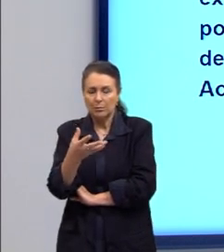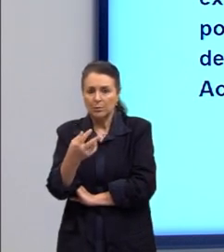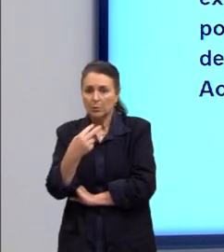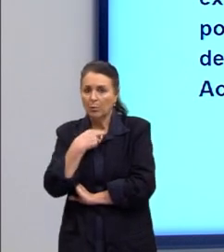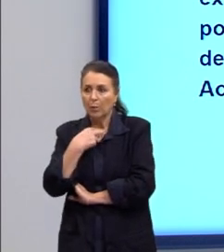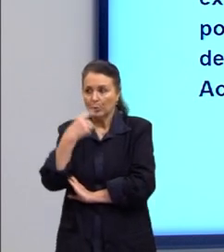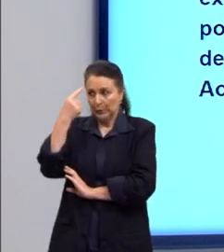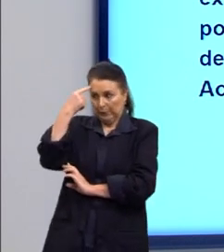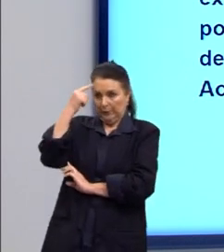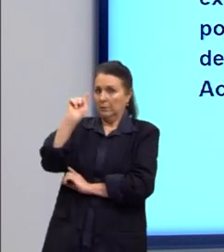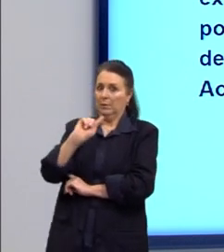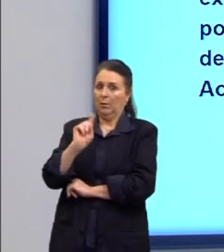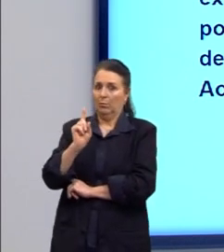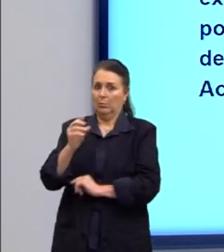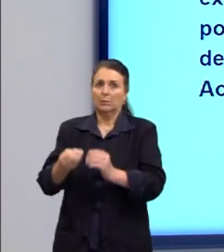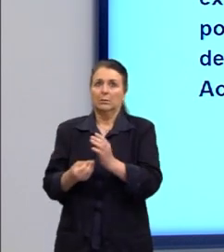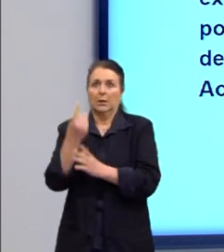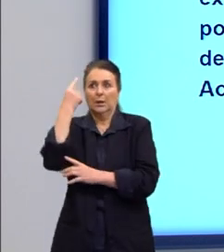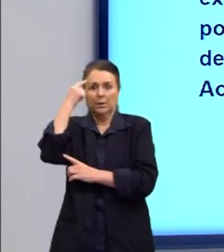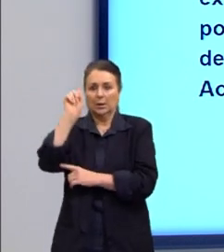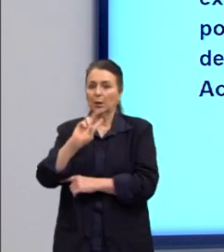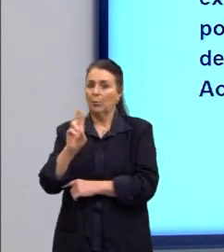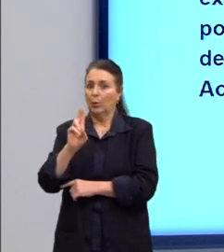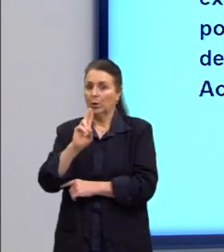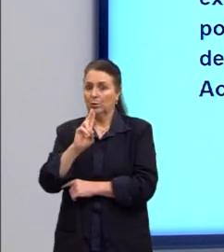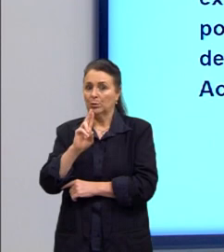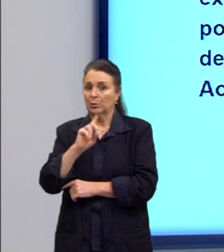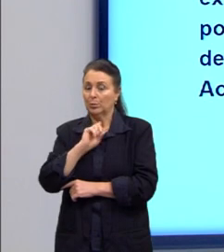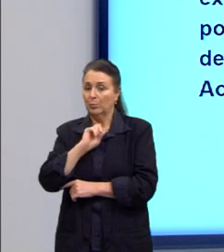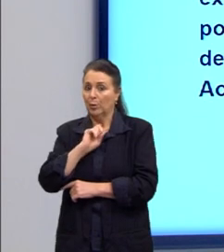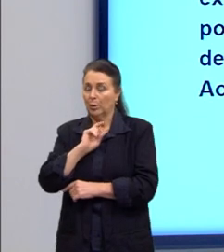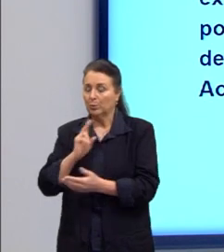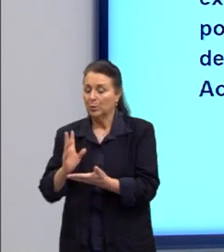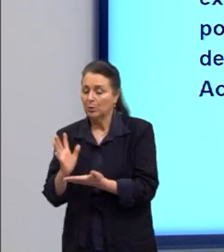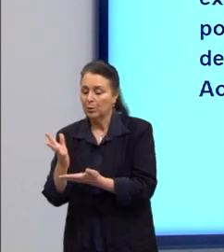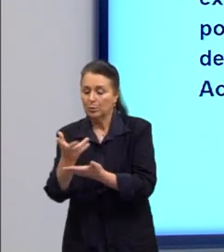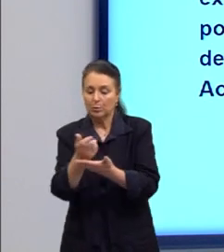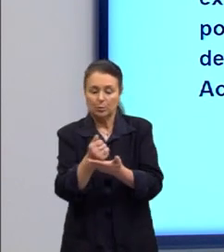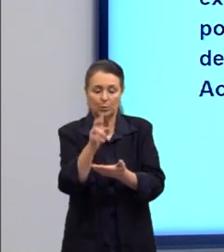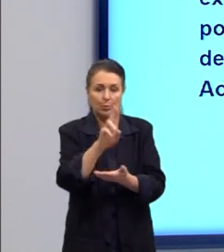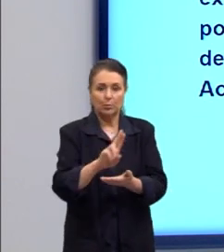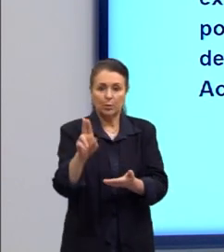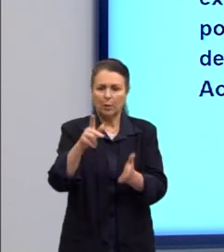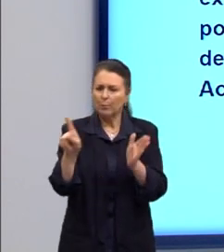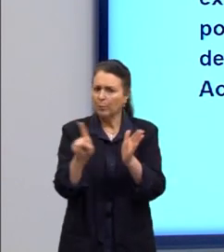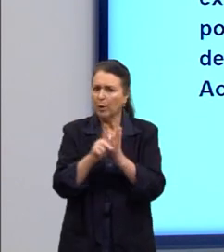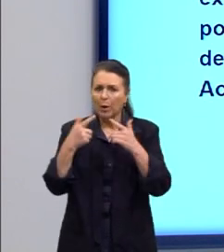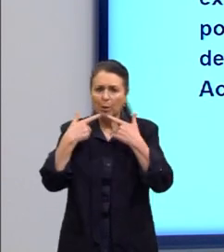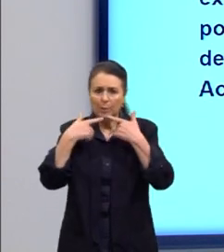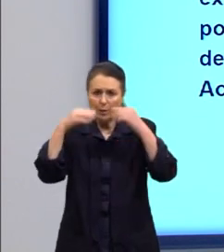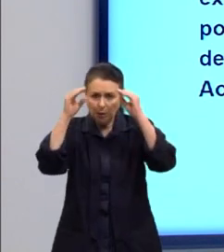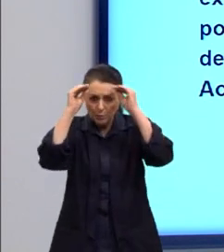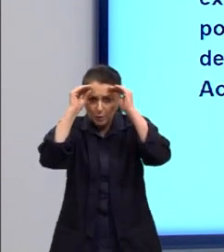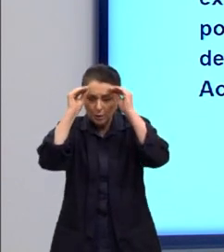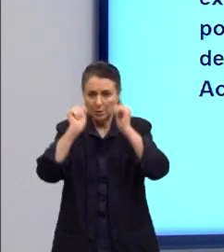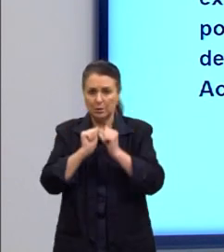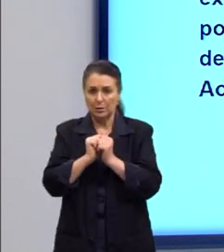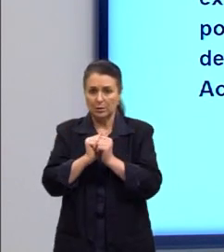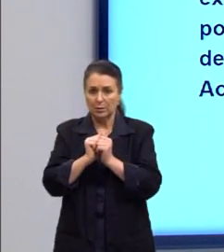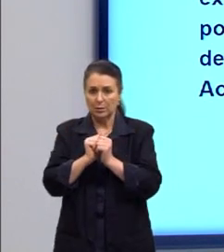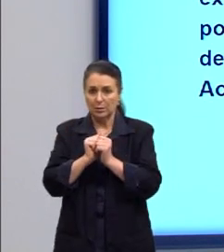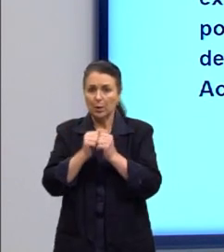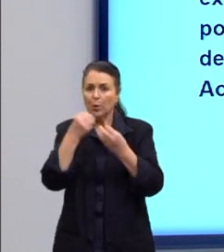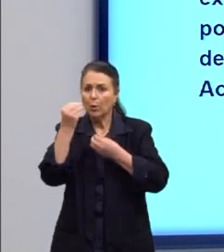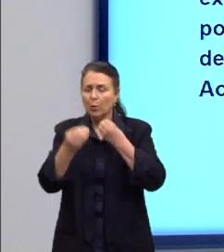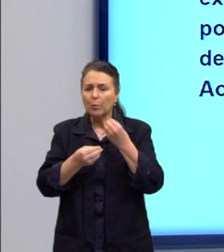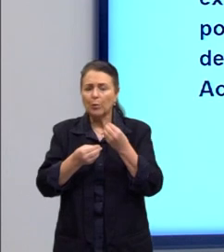pode inventar nada sim não vou inventar dados mas usar a própria linguagem para dizer parte do que não foi dito como é que